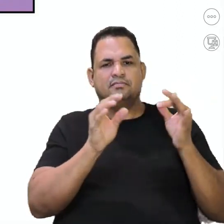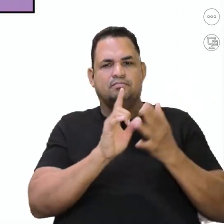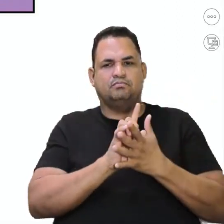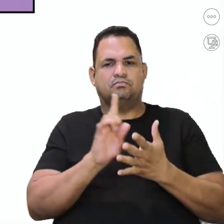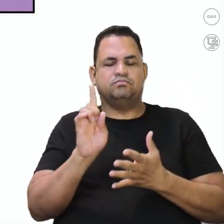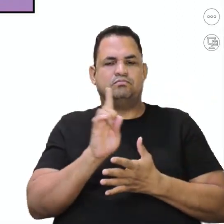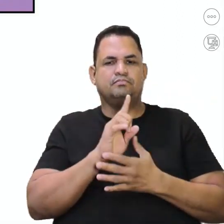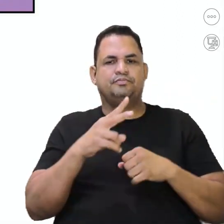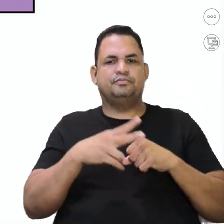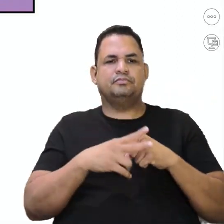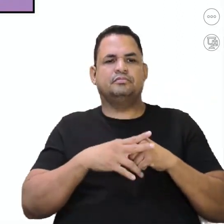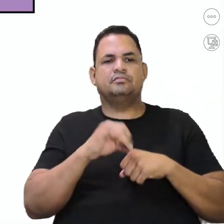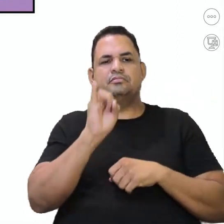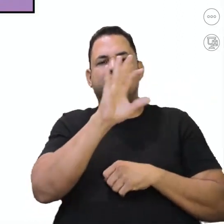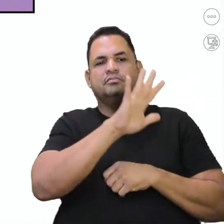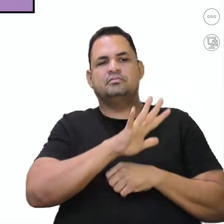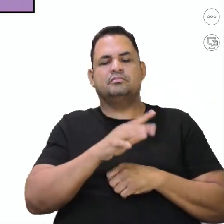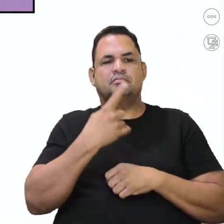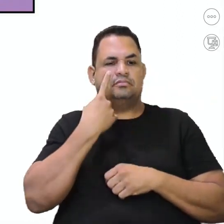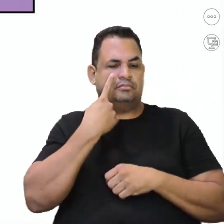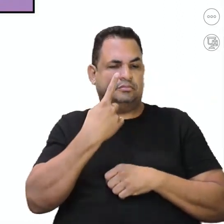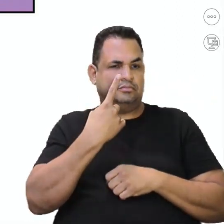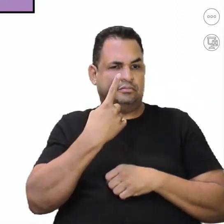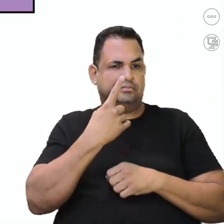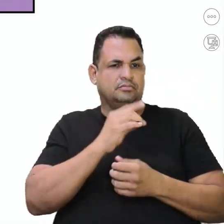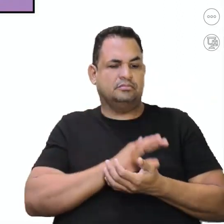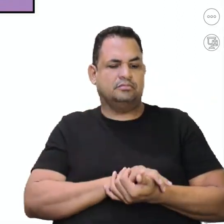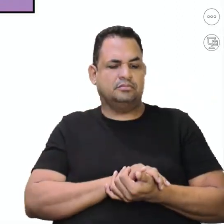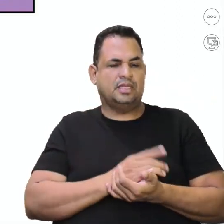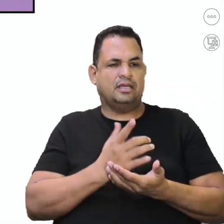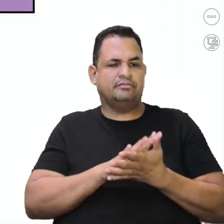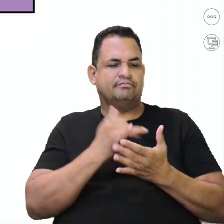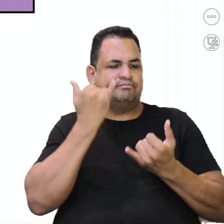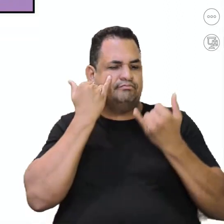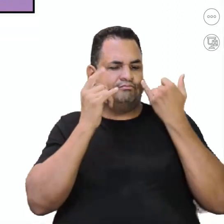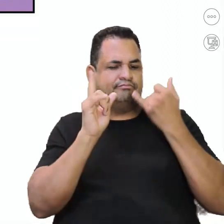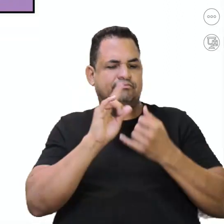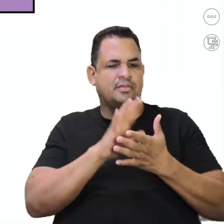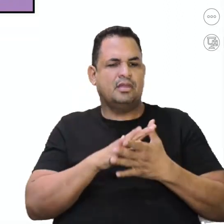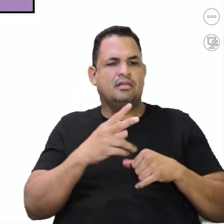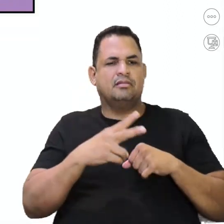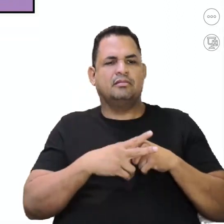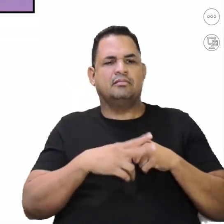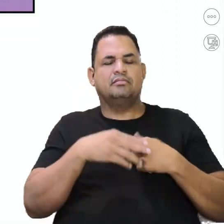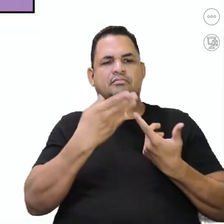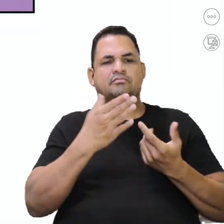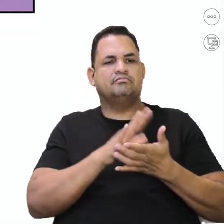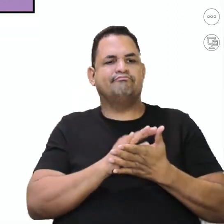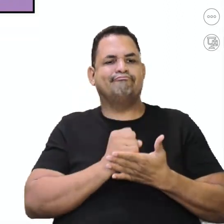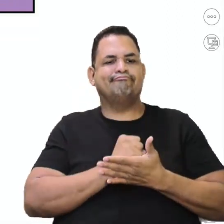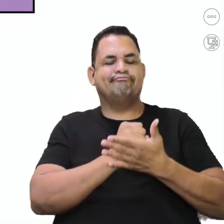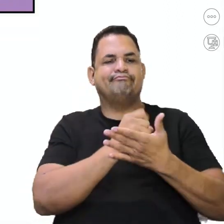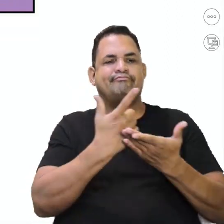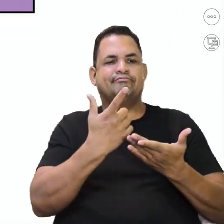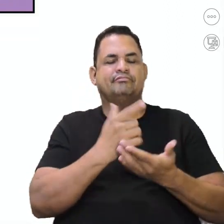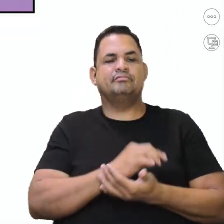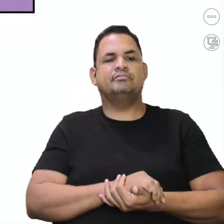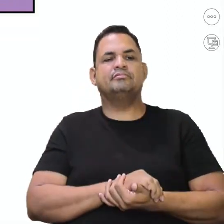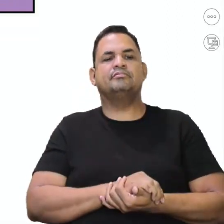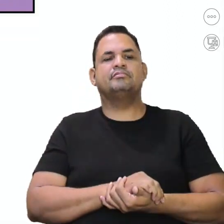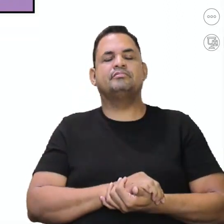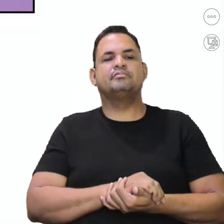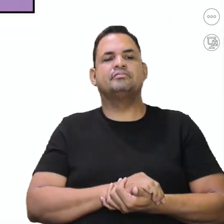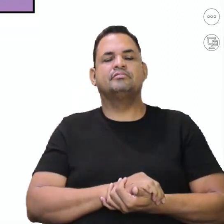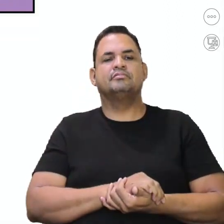não verbal, que é a imagem. Às vezes a informação não verbal não ajuda tanto, certo? Mas aqui nesse caso